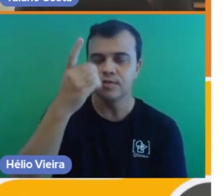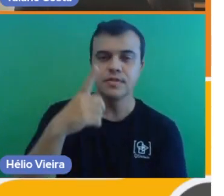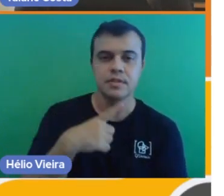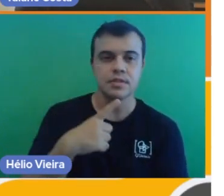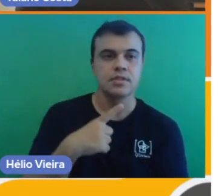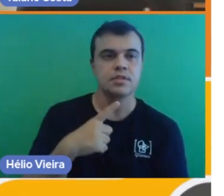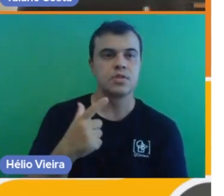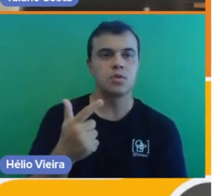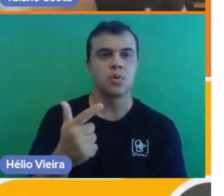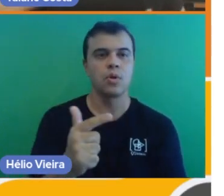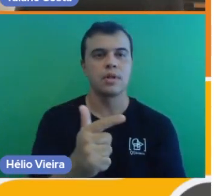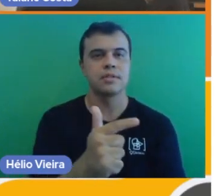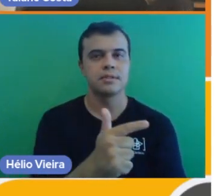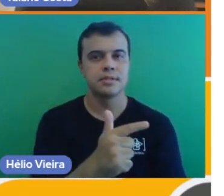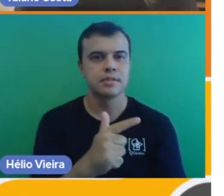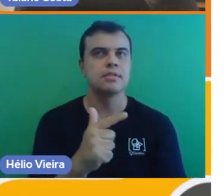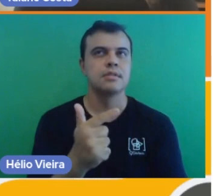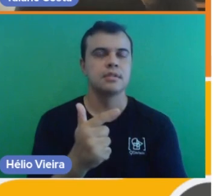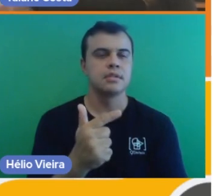outros